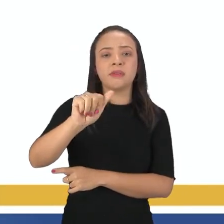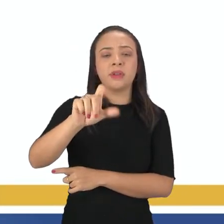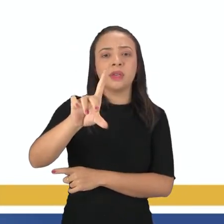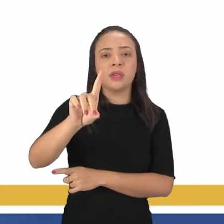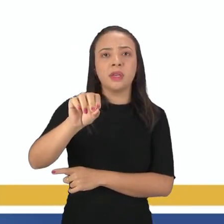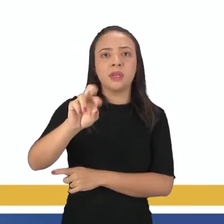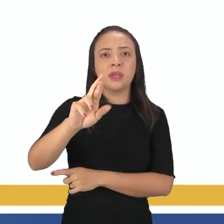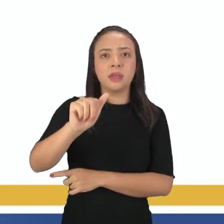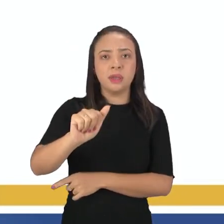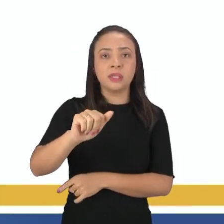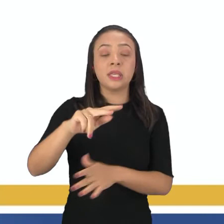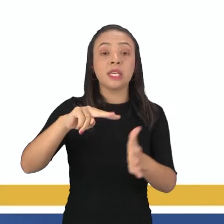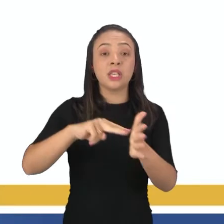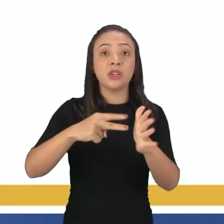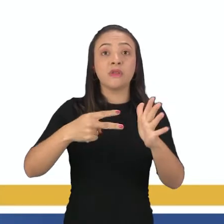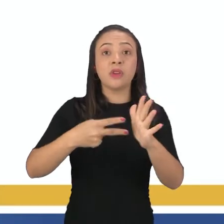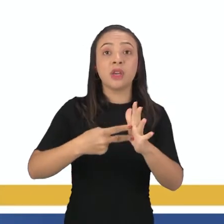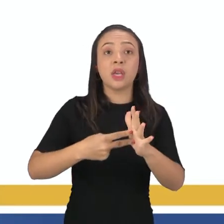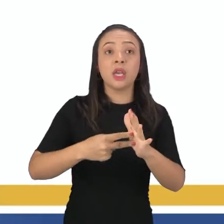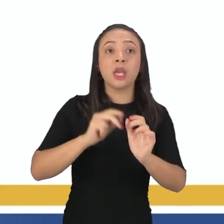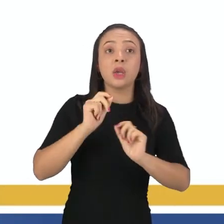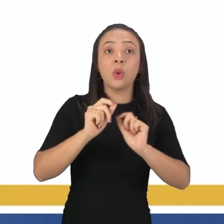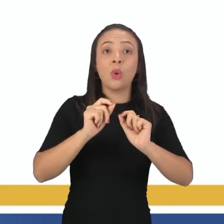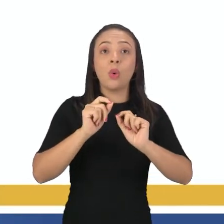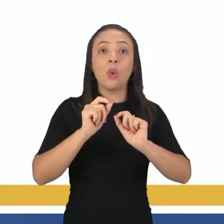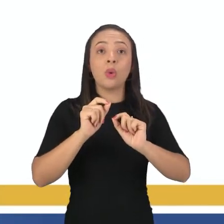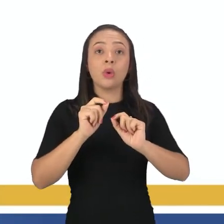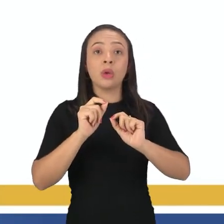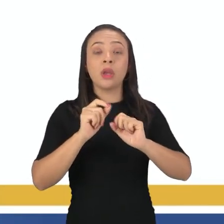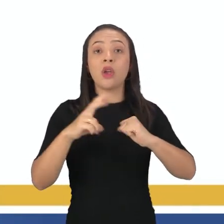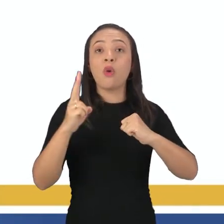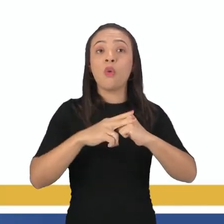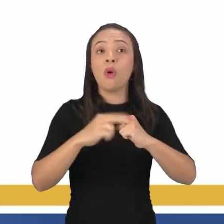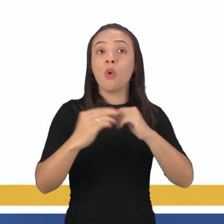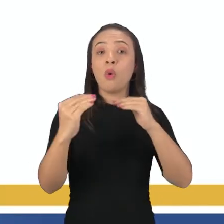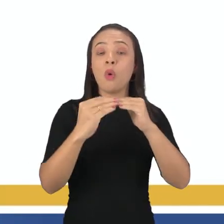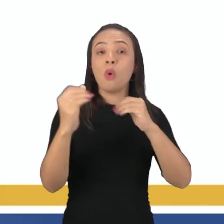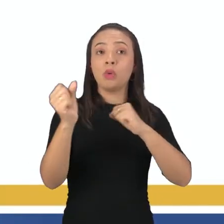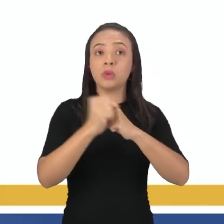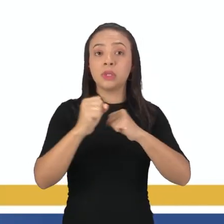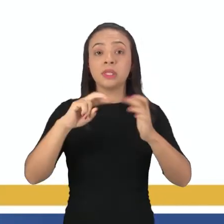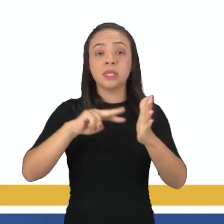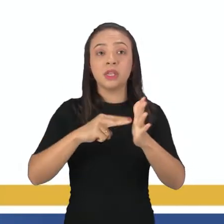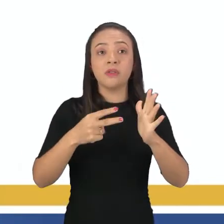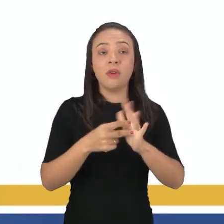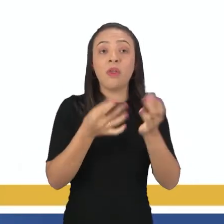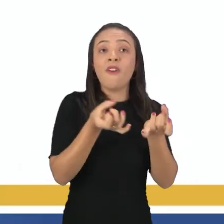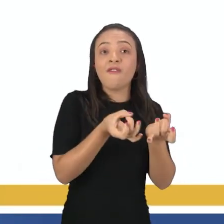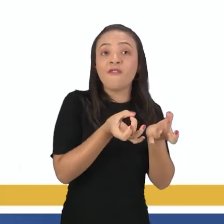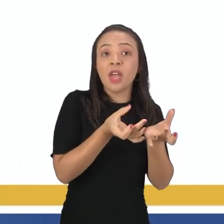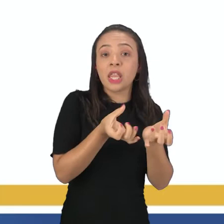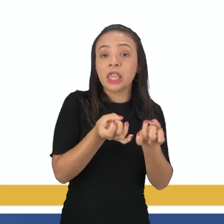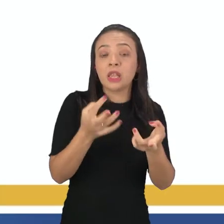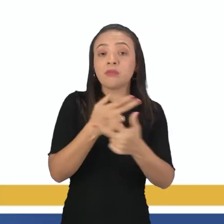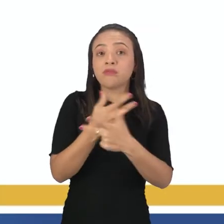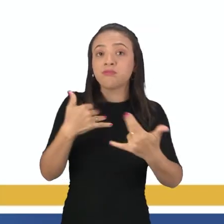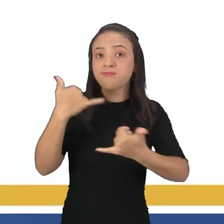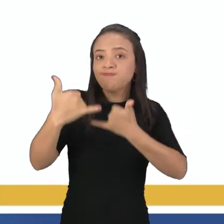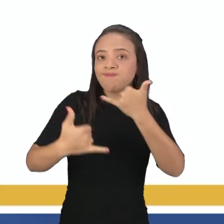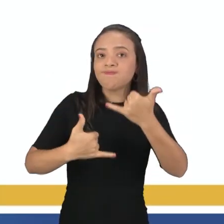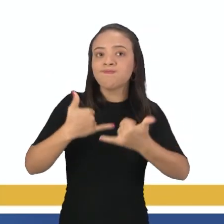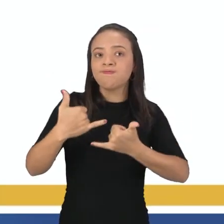O verbo concordará com o sujeito. Venderam-se muitos brinquedos. ou seja, muitos brinquedos foram